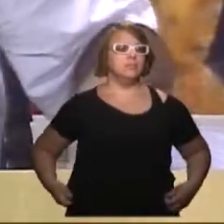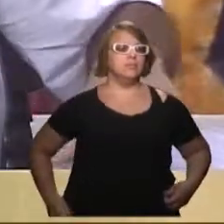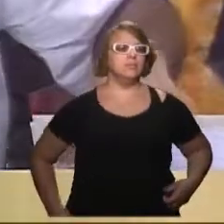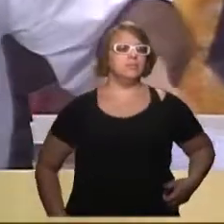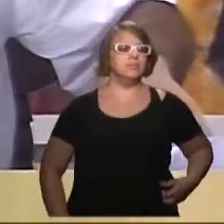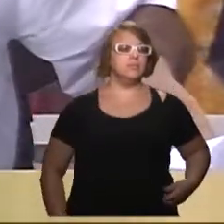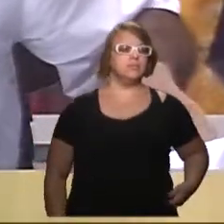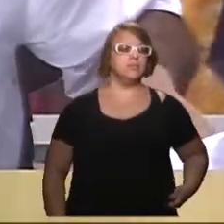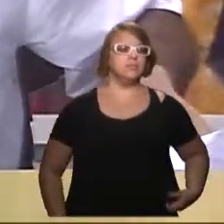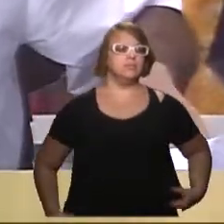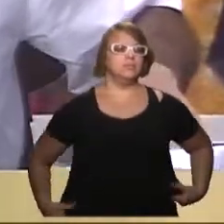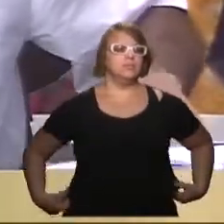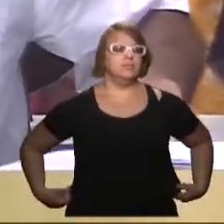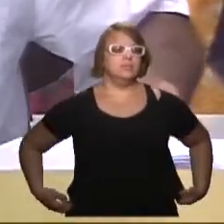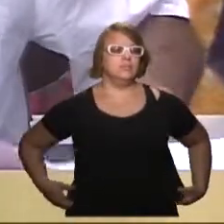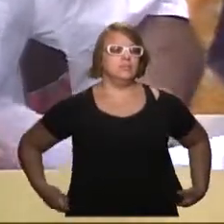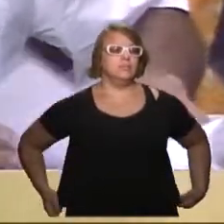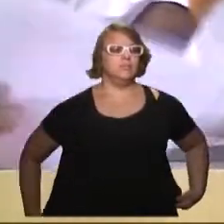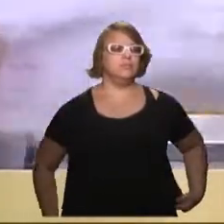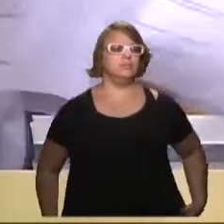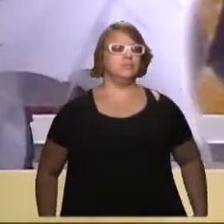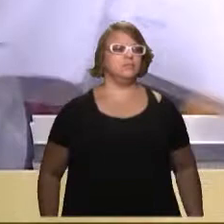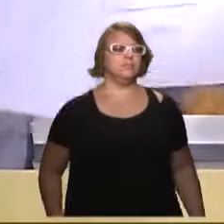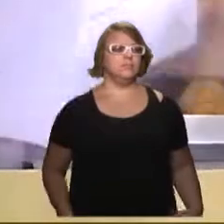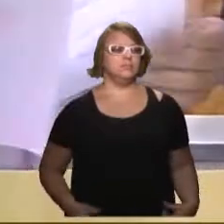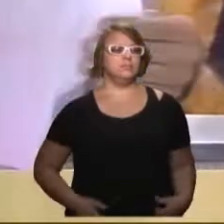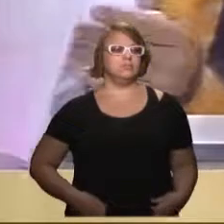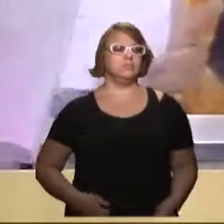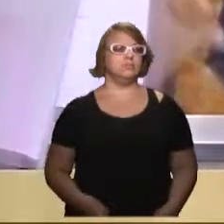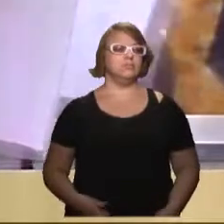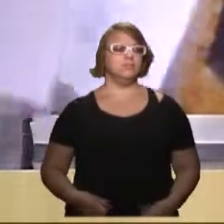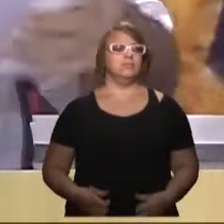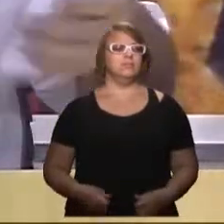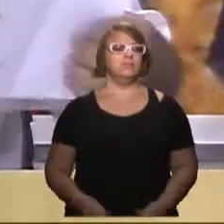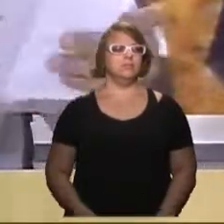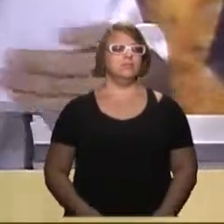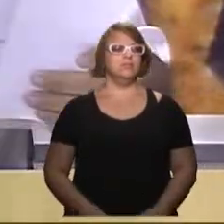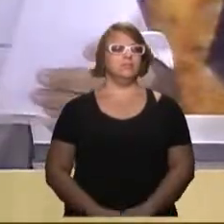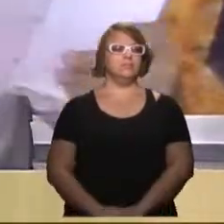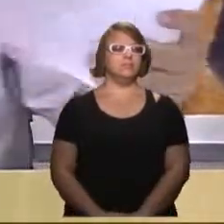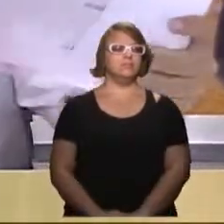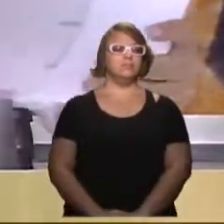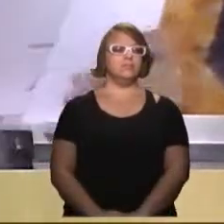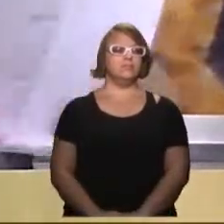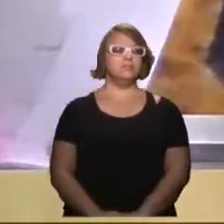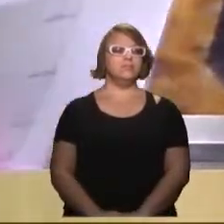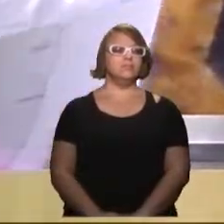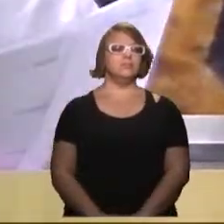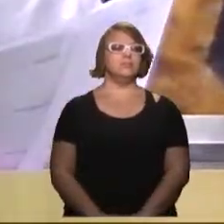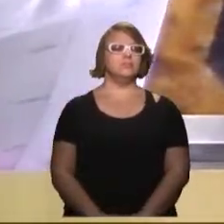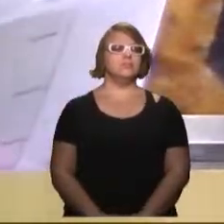Se todos concordarem, da maneira que ficar o artigo 1º, permanece o 2º e o 3º. Tudo bem?